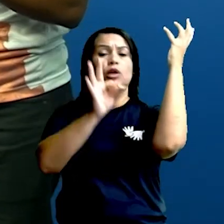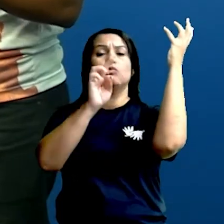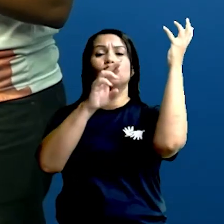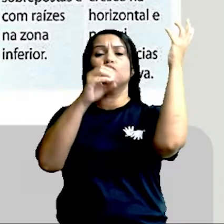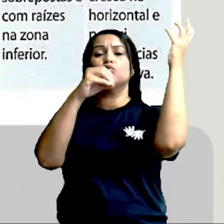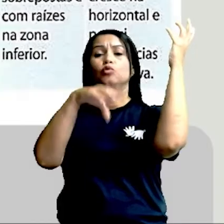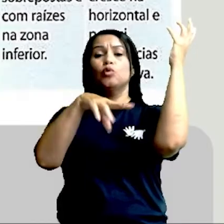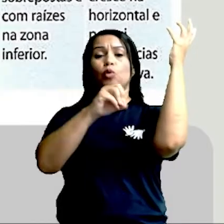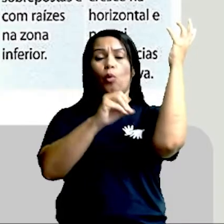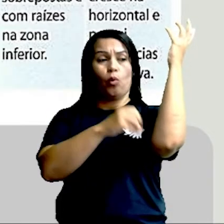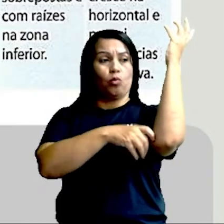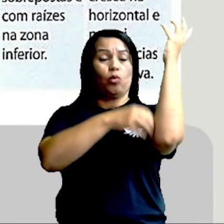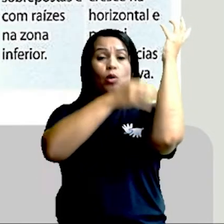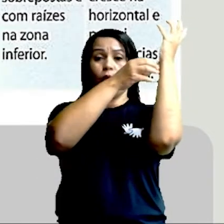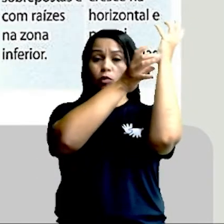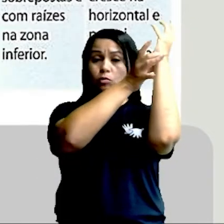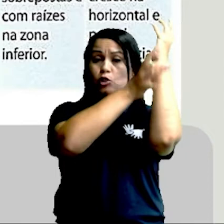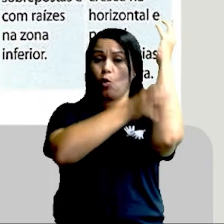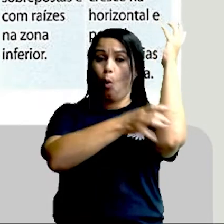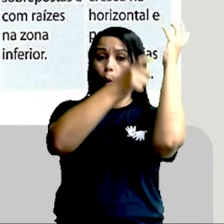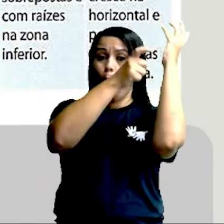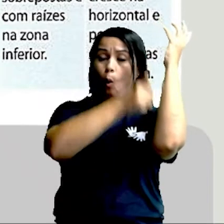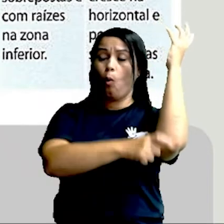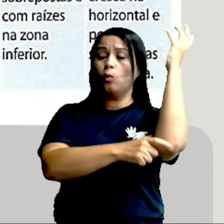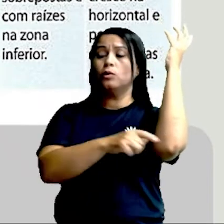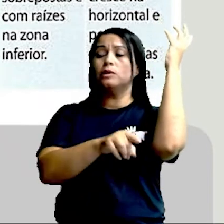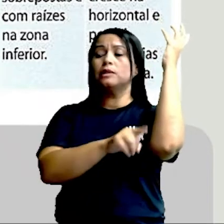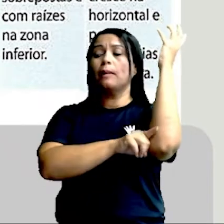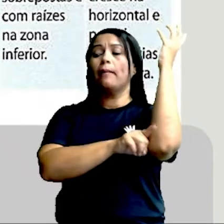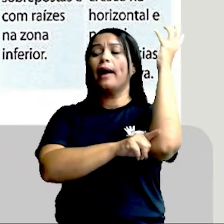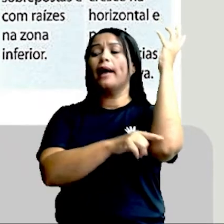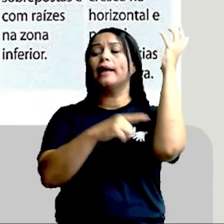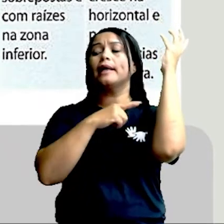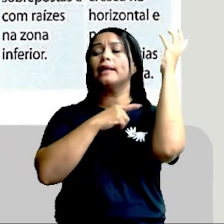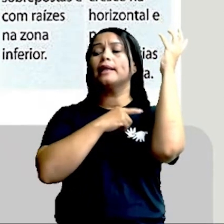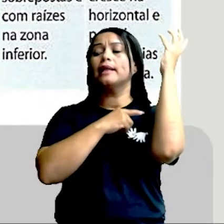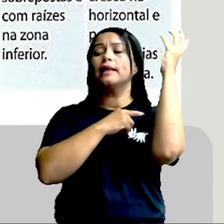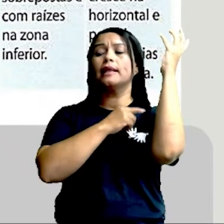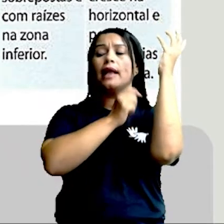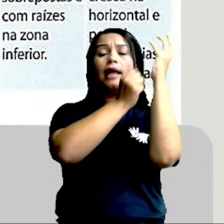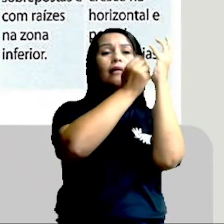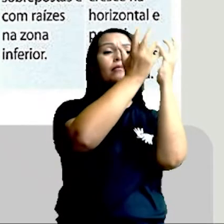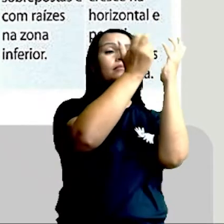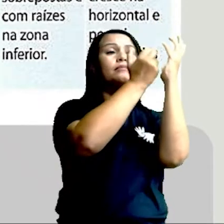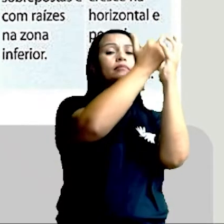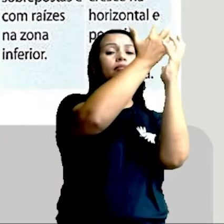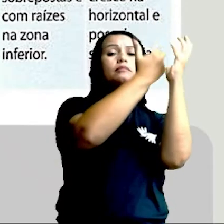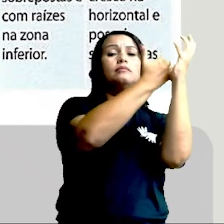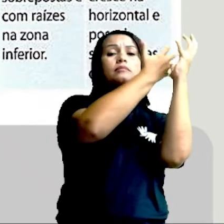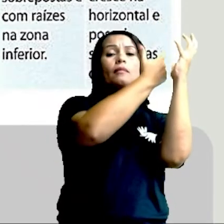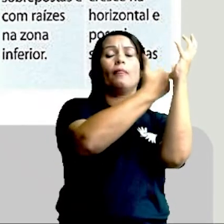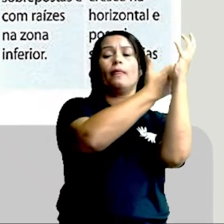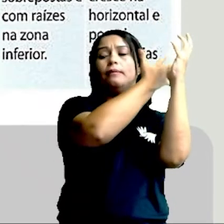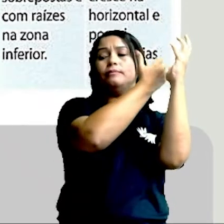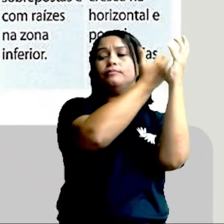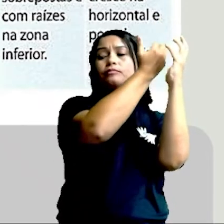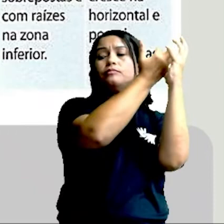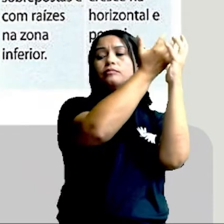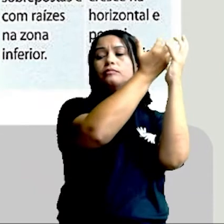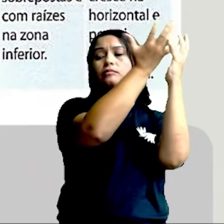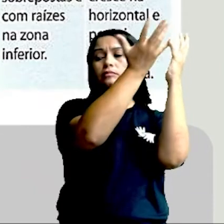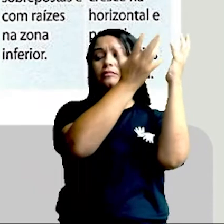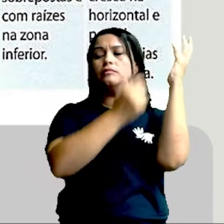comum, que é um caule mais grosso, em que na base da parte superior se divide em vários ramos, as copas das